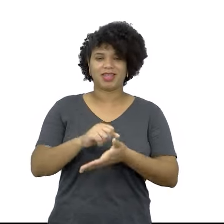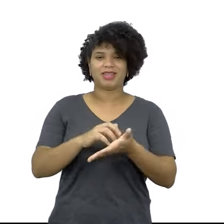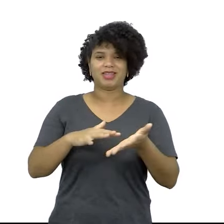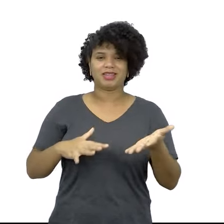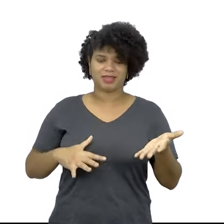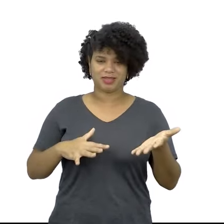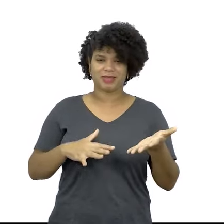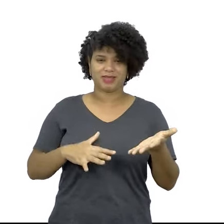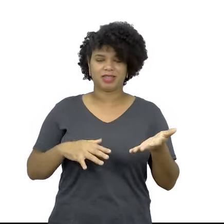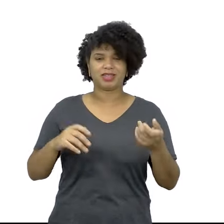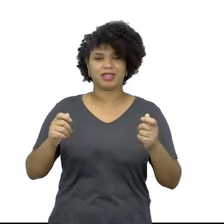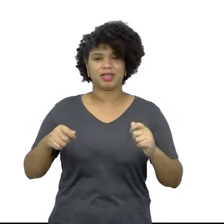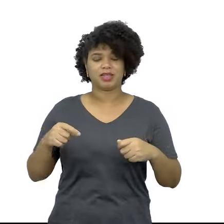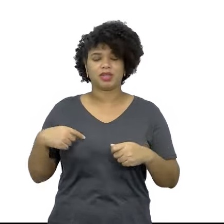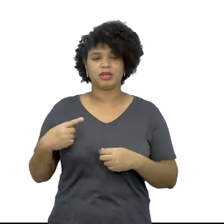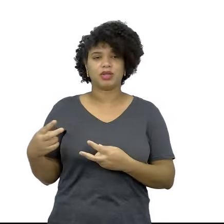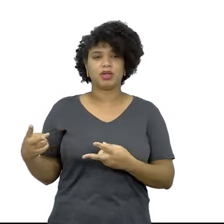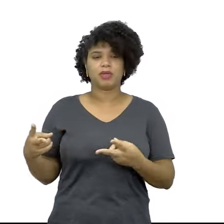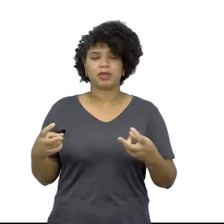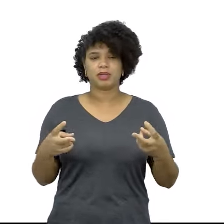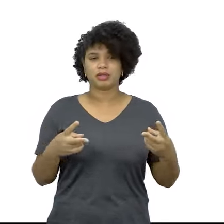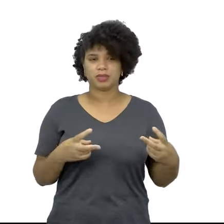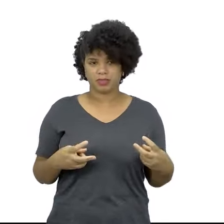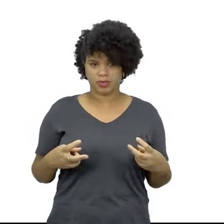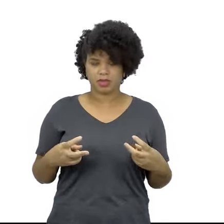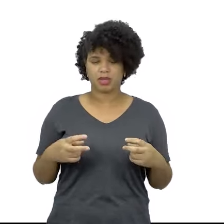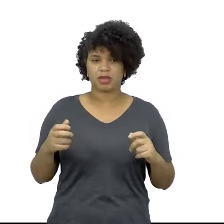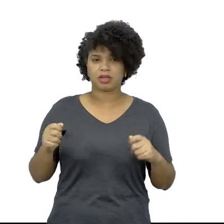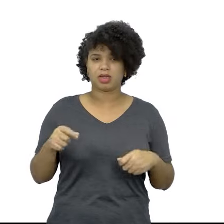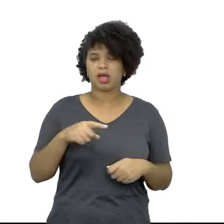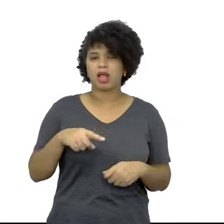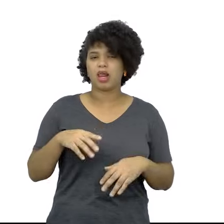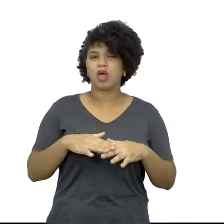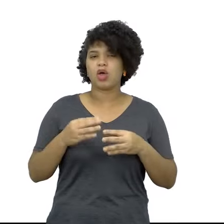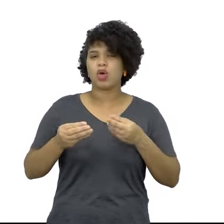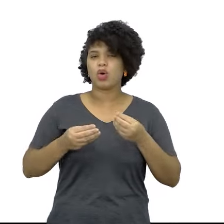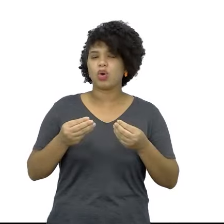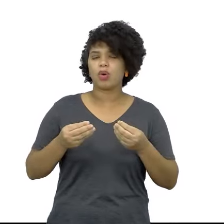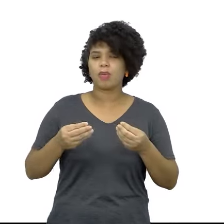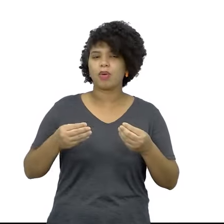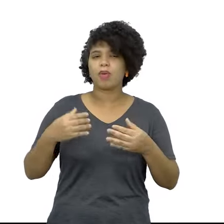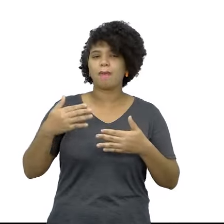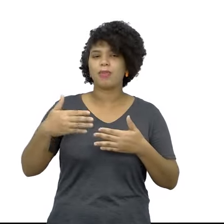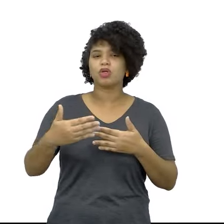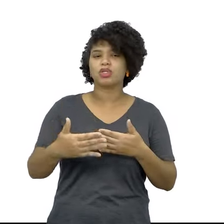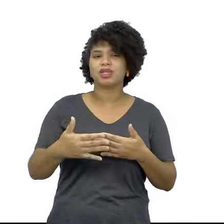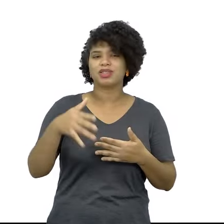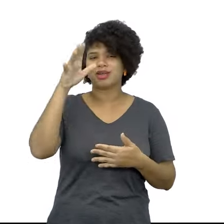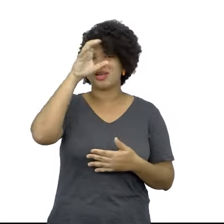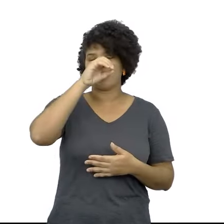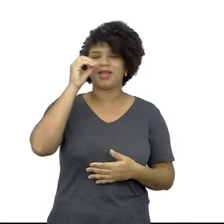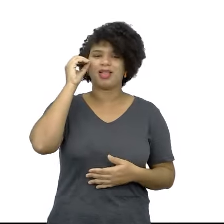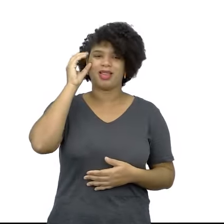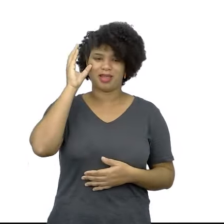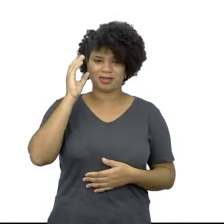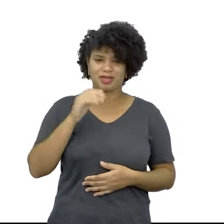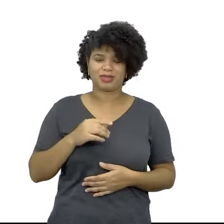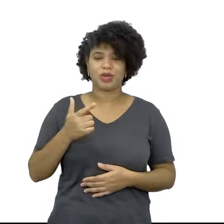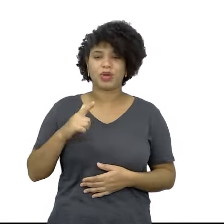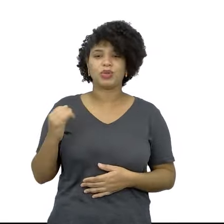atividades e observando aí o quanto ele está comprometido com o seu processo de aprendizagem, né? E um ponto